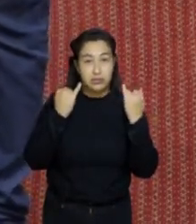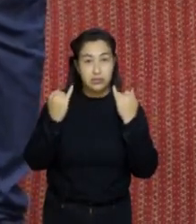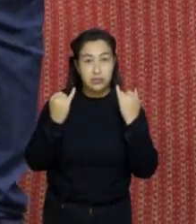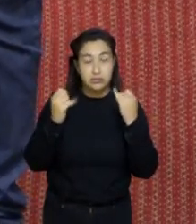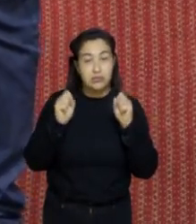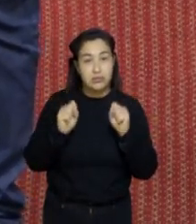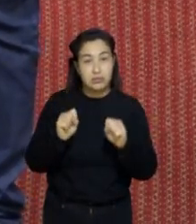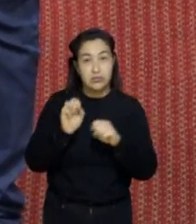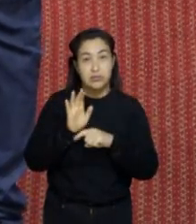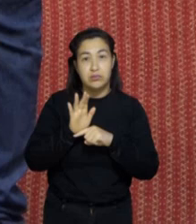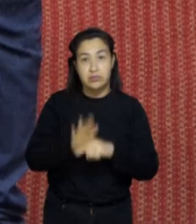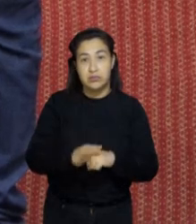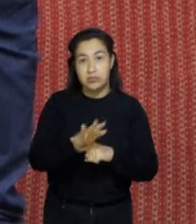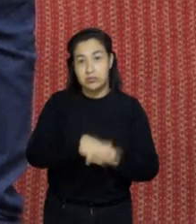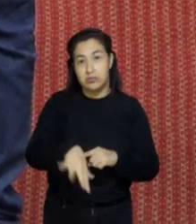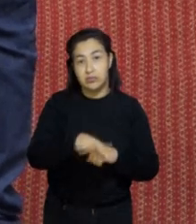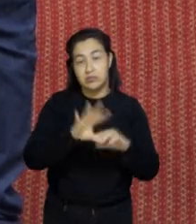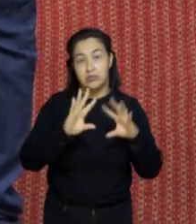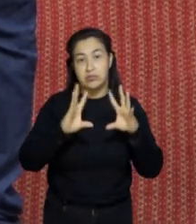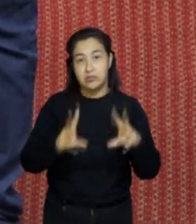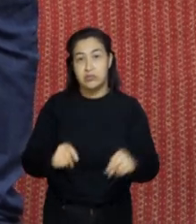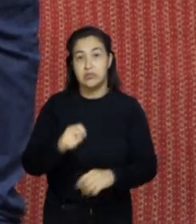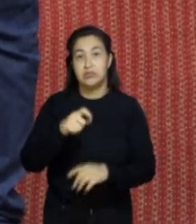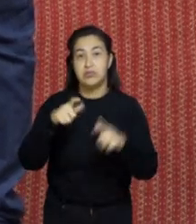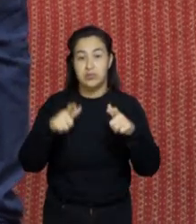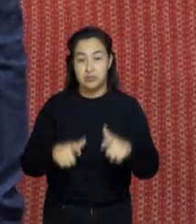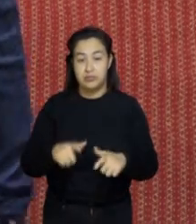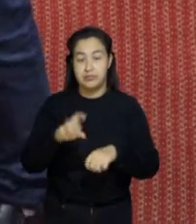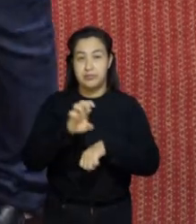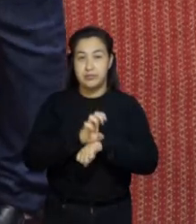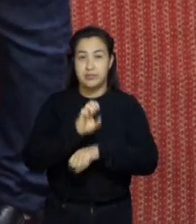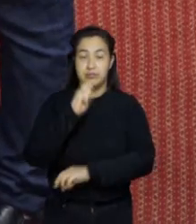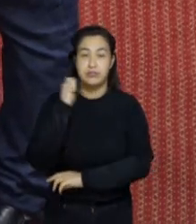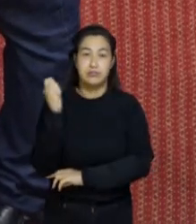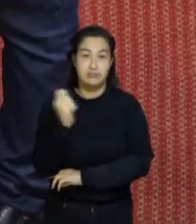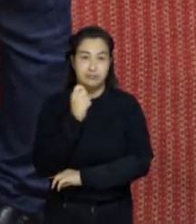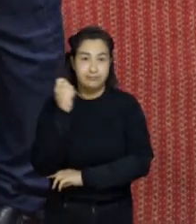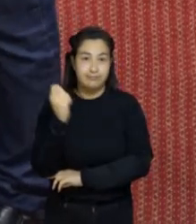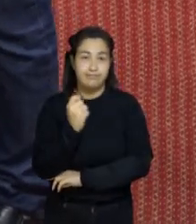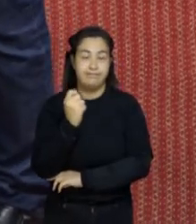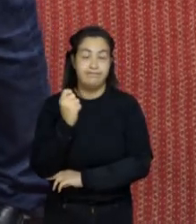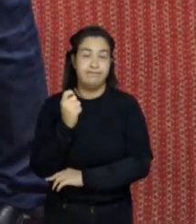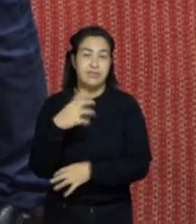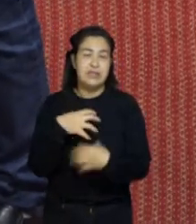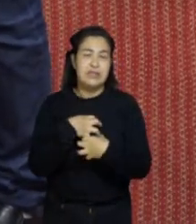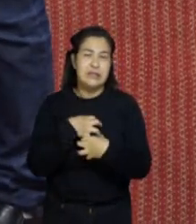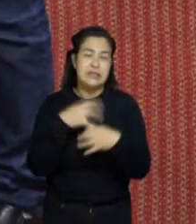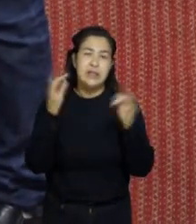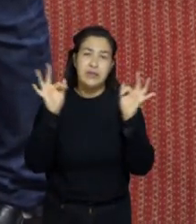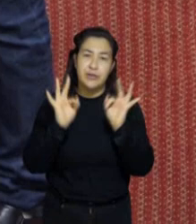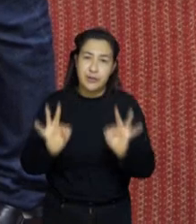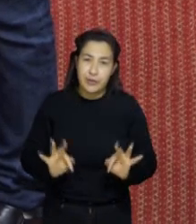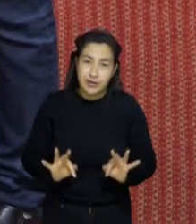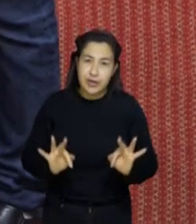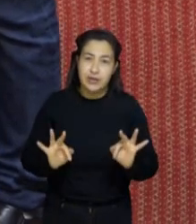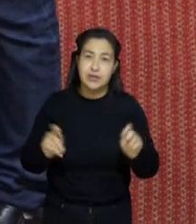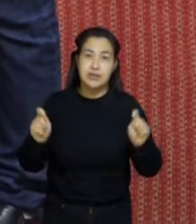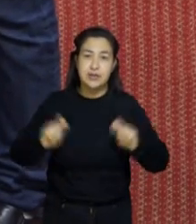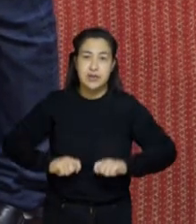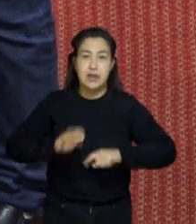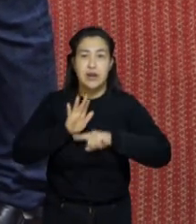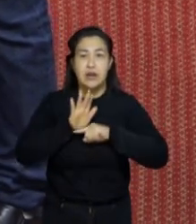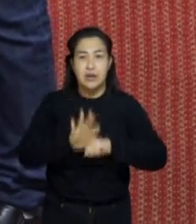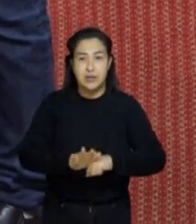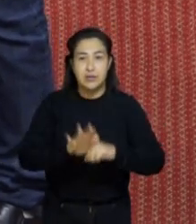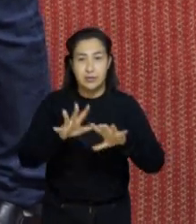ajudar os nossos irmãos do Rio Grande do Sul. E a gente fica muito feliz que vocês tenham feito esse trabalho, brilhante trabalho, em ajudar também os nossos